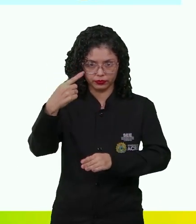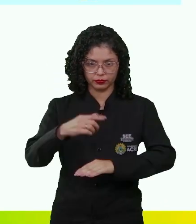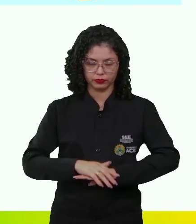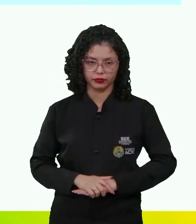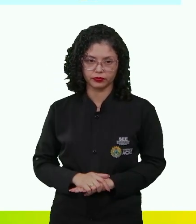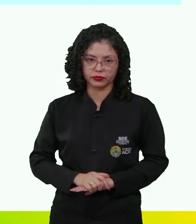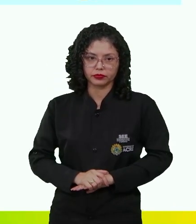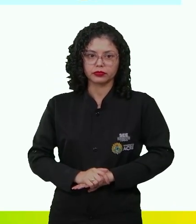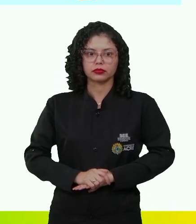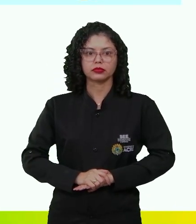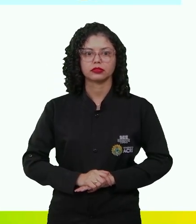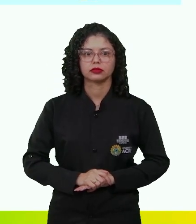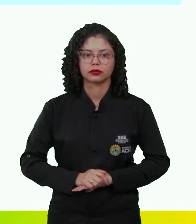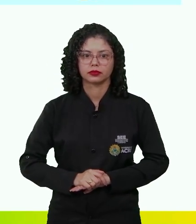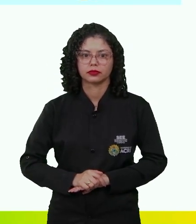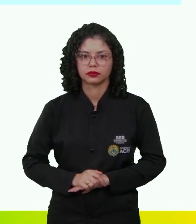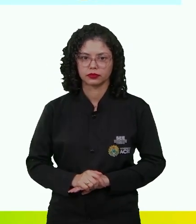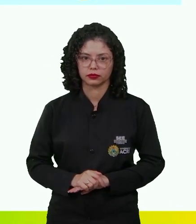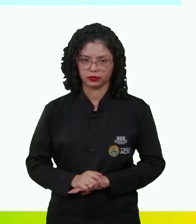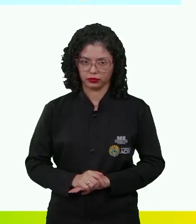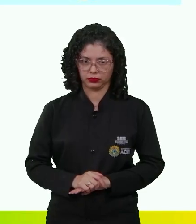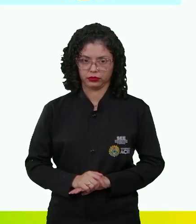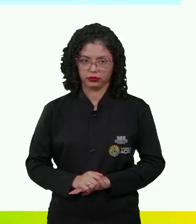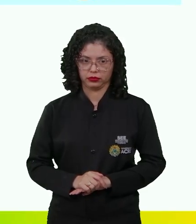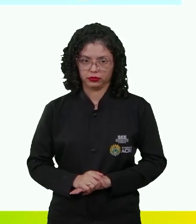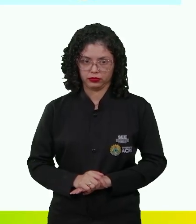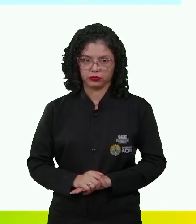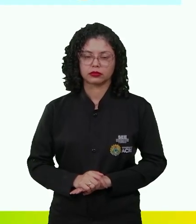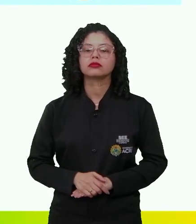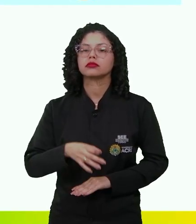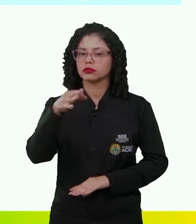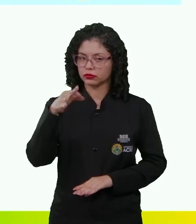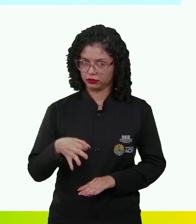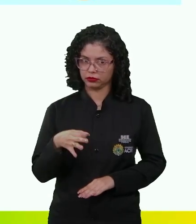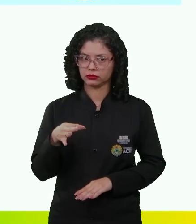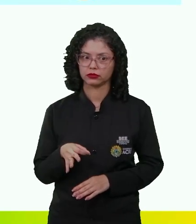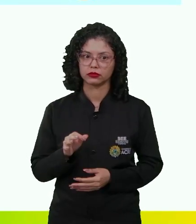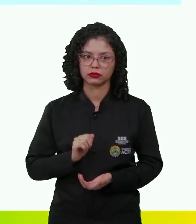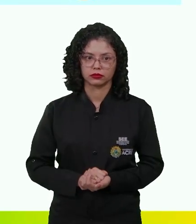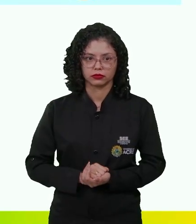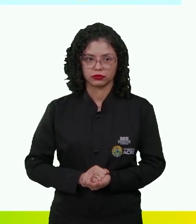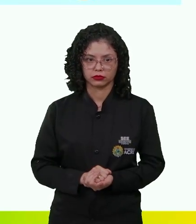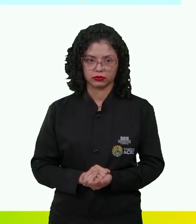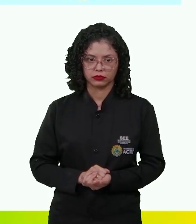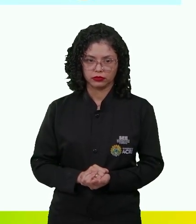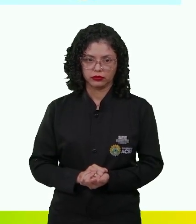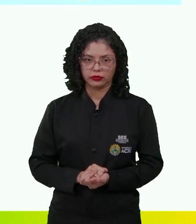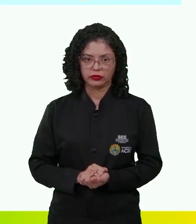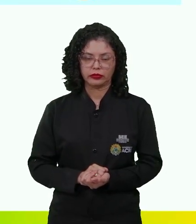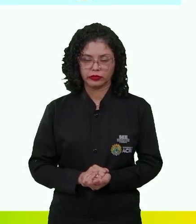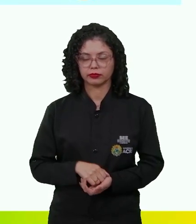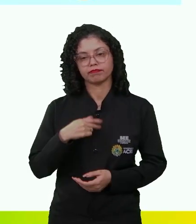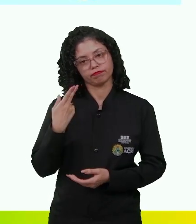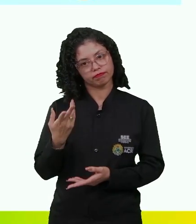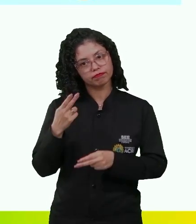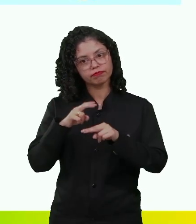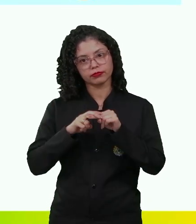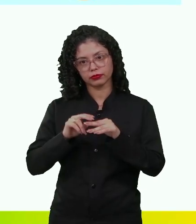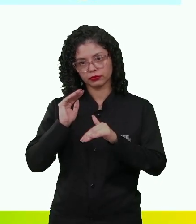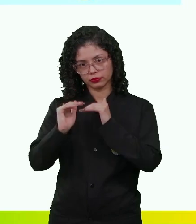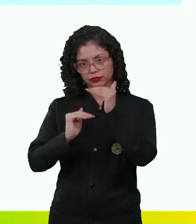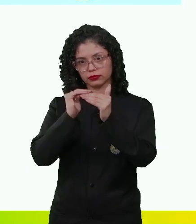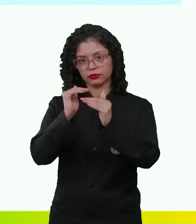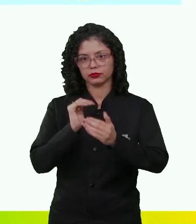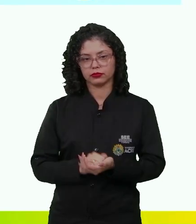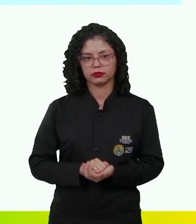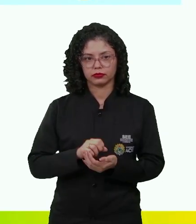exportação de matérias-primas. Correto, gente? Por isso que eles são tidos como